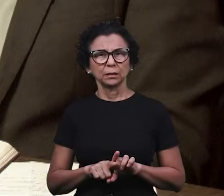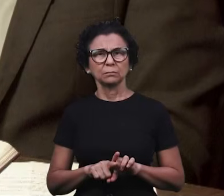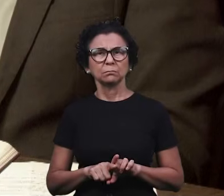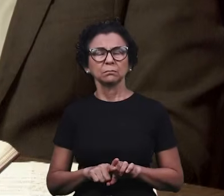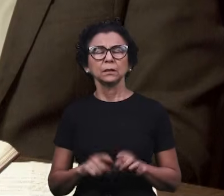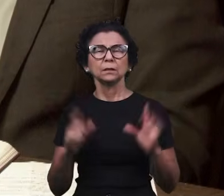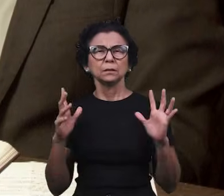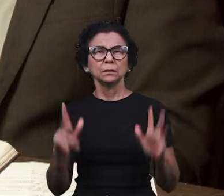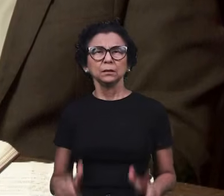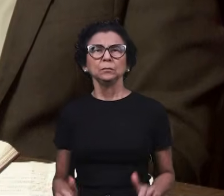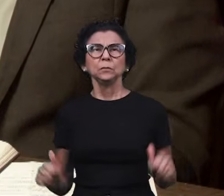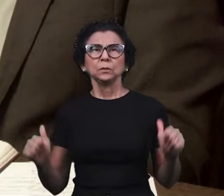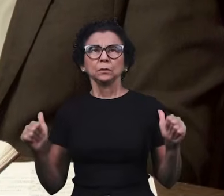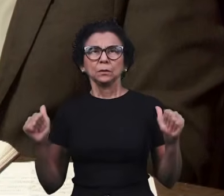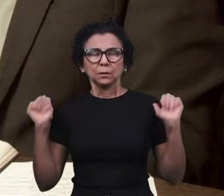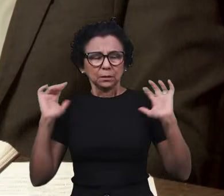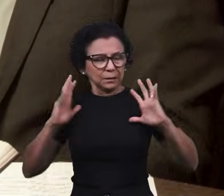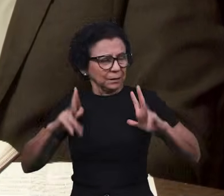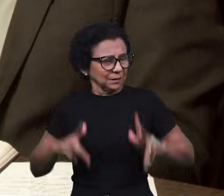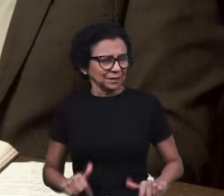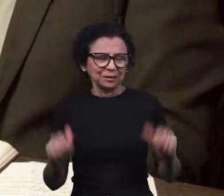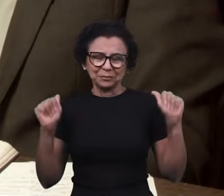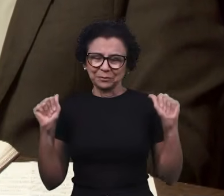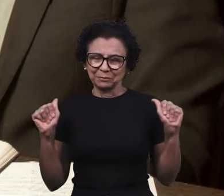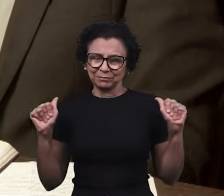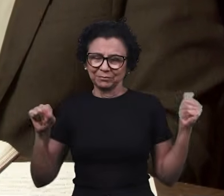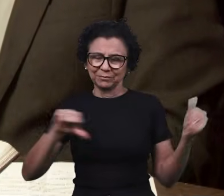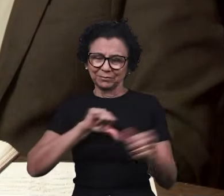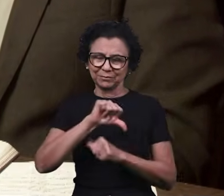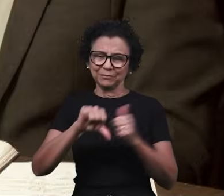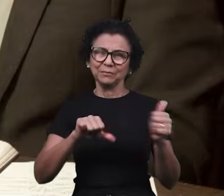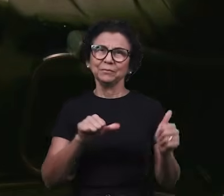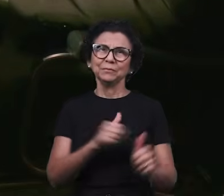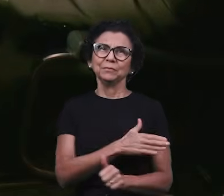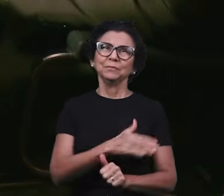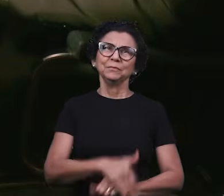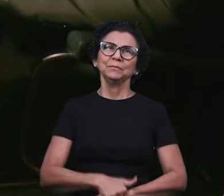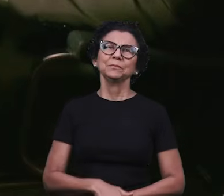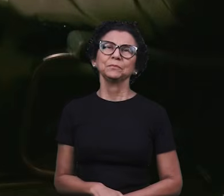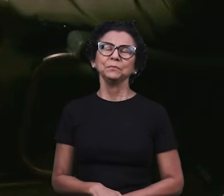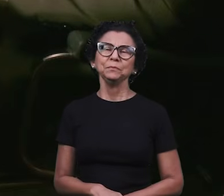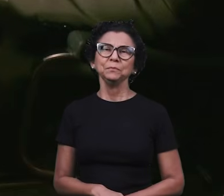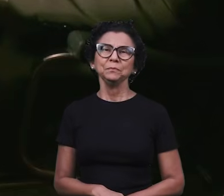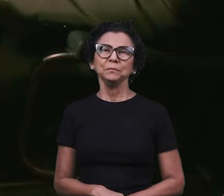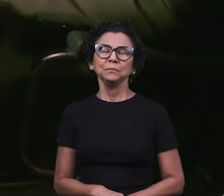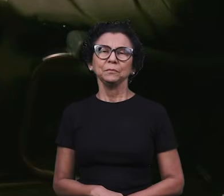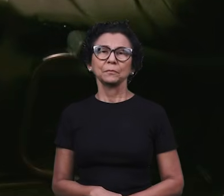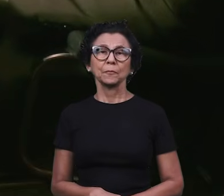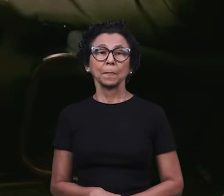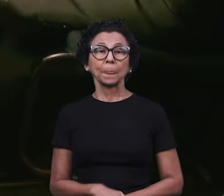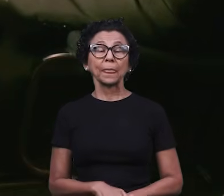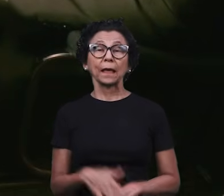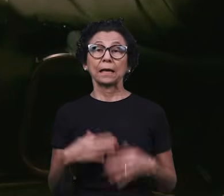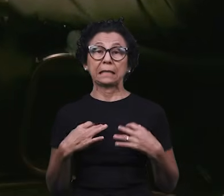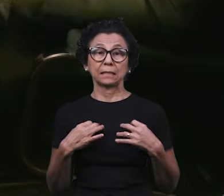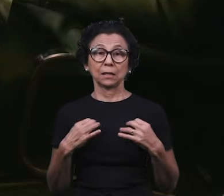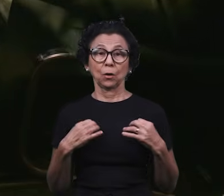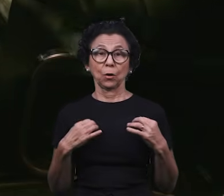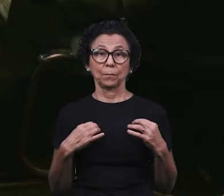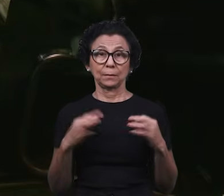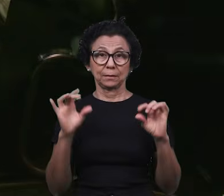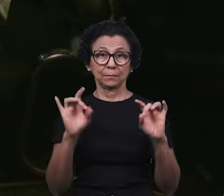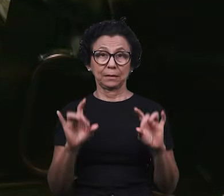É o pedido de Pedro, né? Senhor, lava tudo. Lava tudo, né? Transforma tudo. As vestes